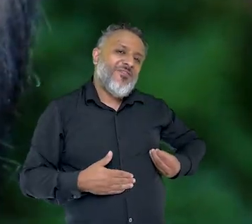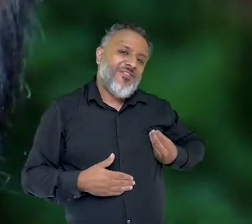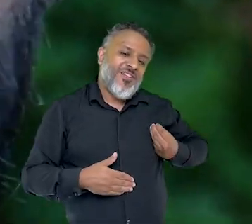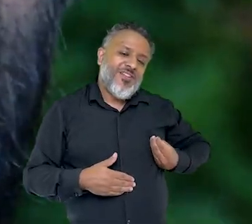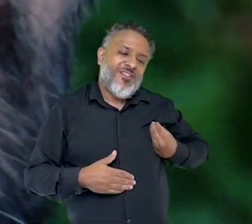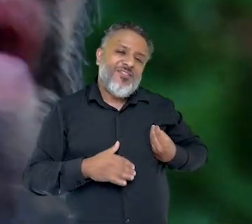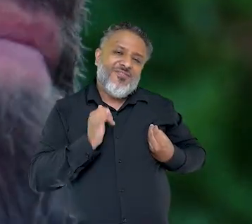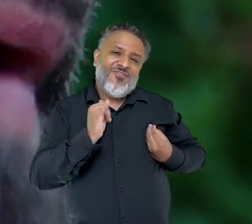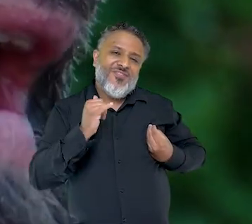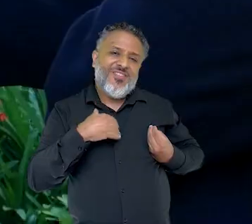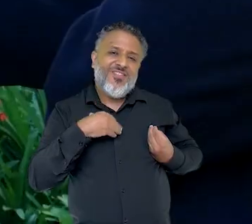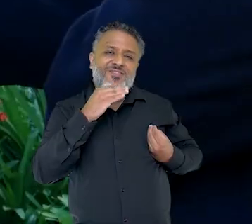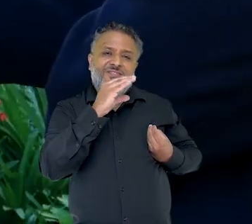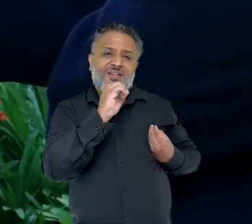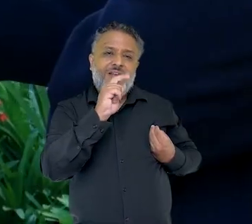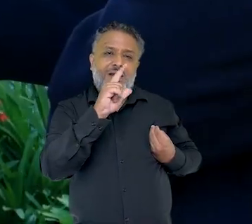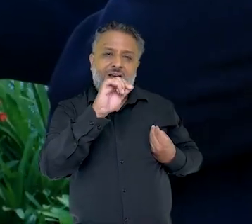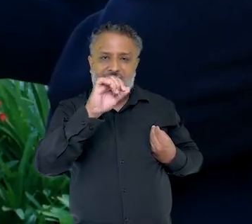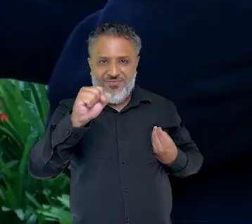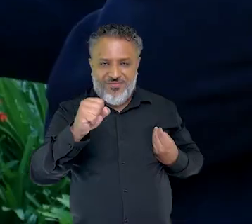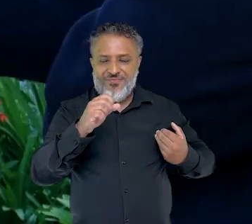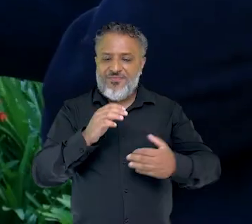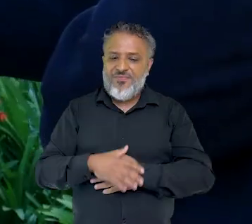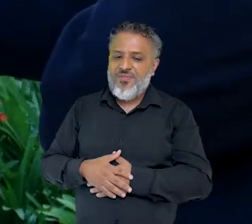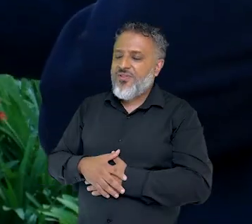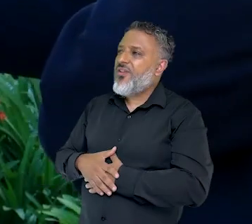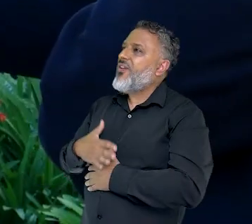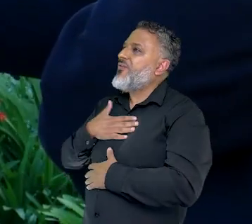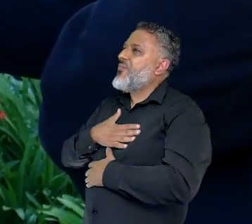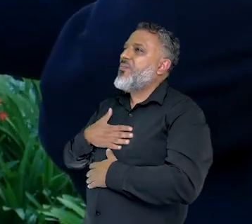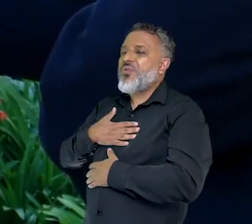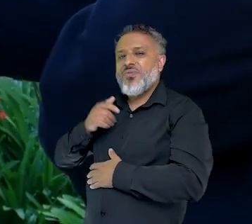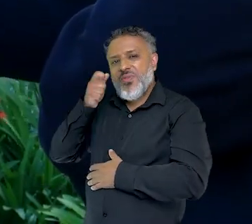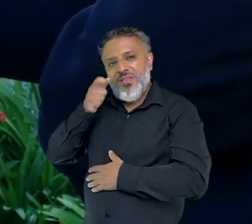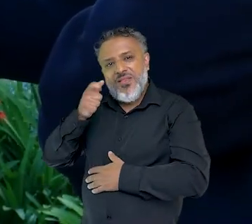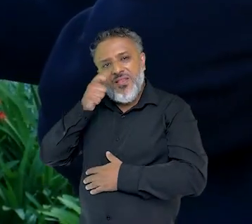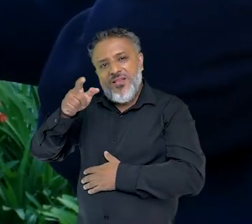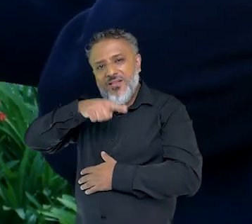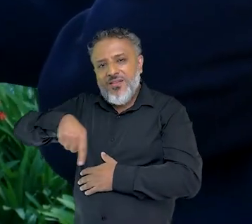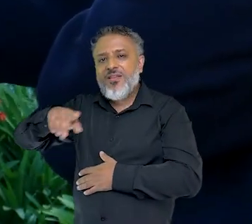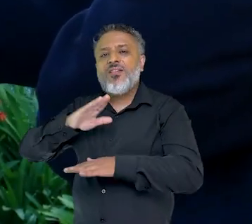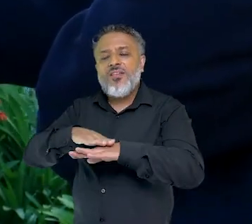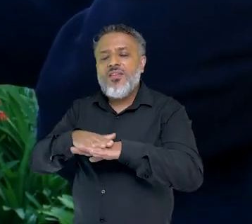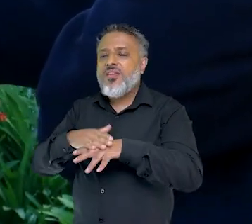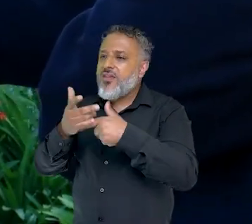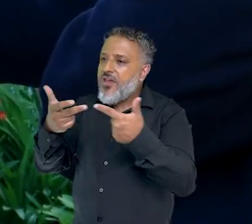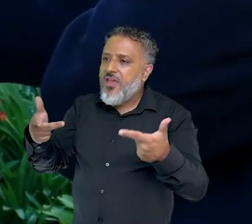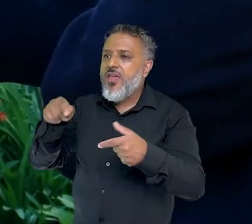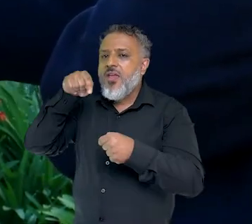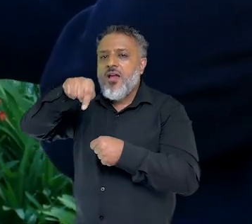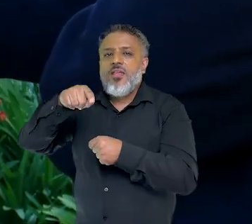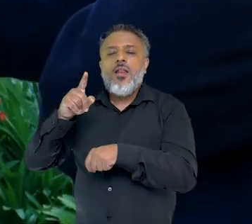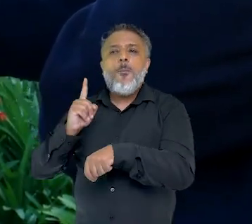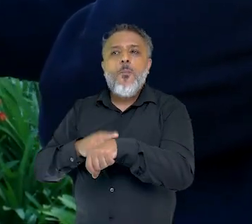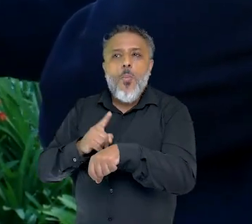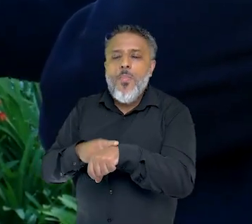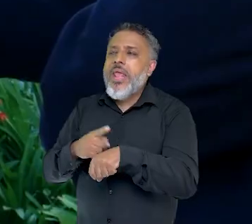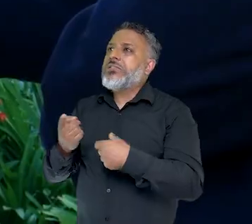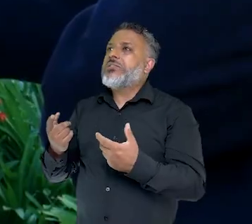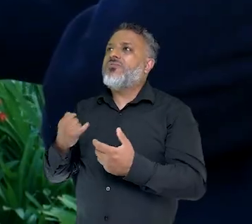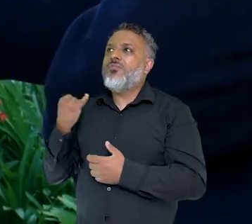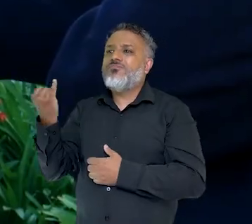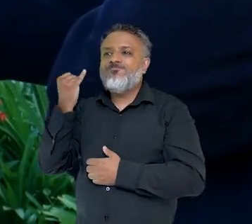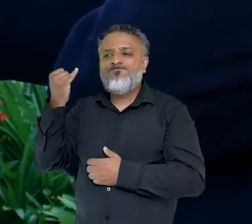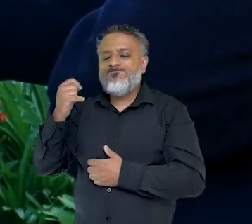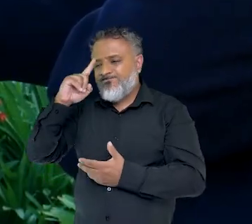conta Carlos Amel. Às vezes você tem que deixar de lado o que você é até um momento e decidir